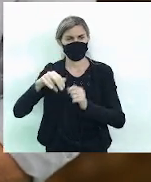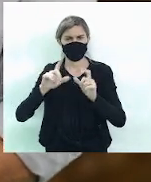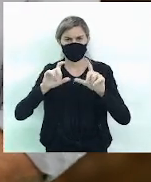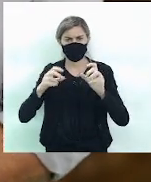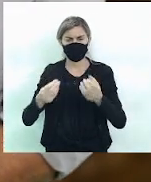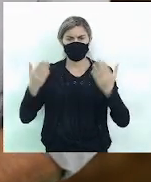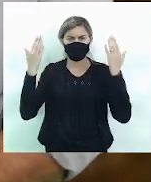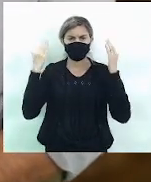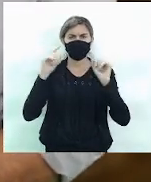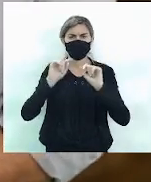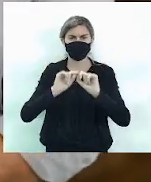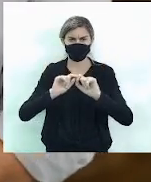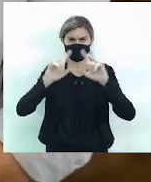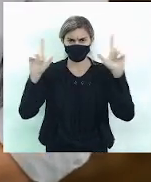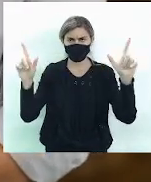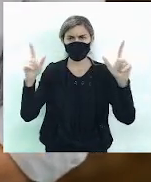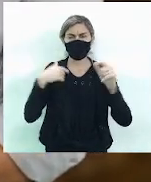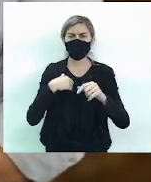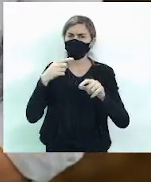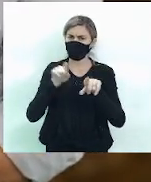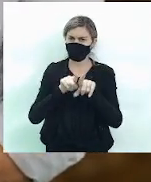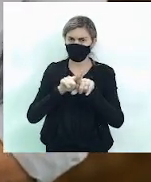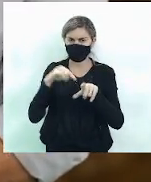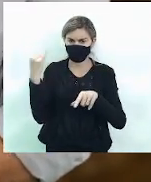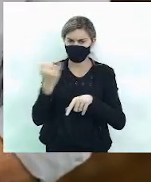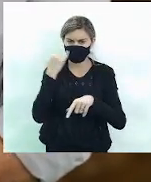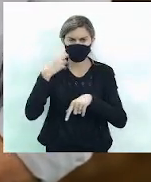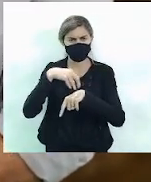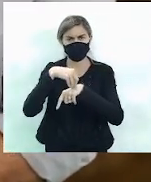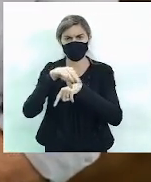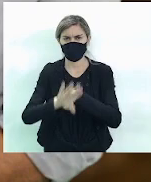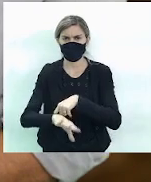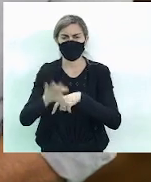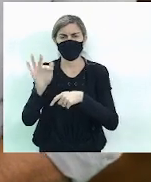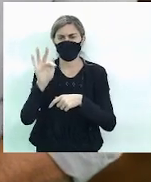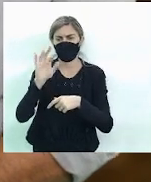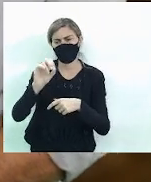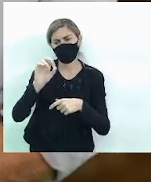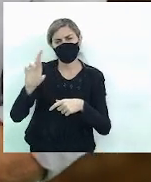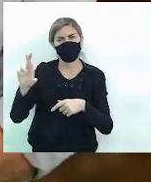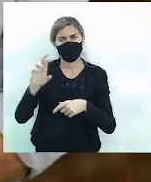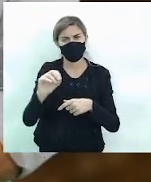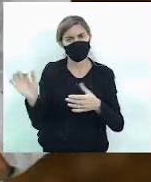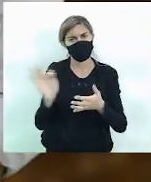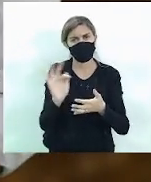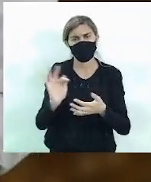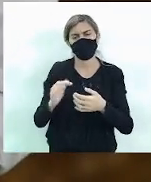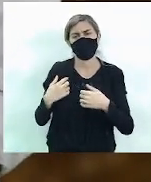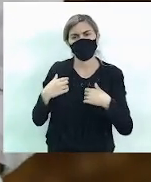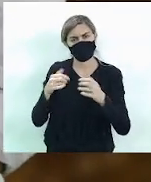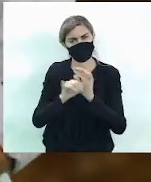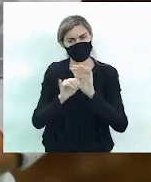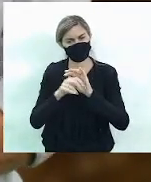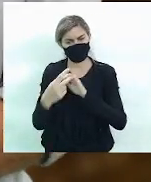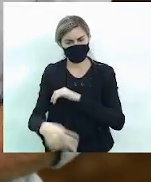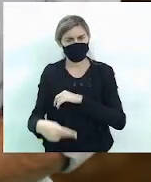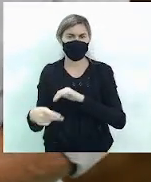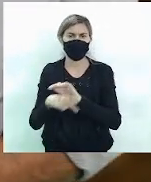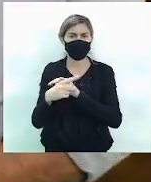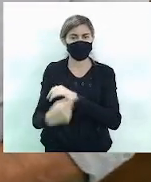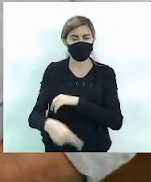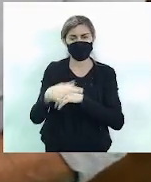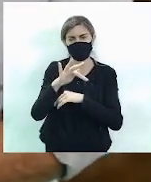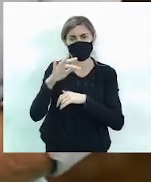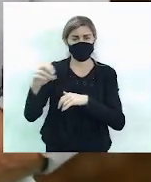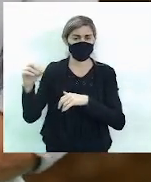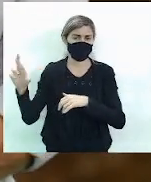dele, mas também é importante salientar justamente essa questão do forró, já que o senhor falou a identidade nossa, né? Forró, falar de